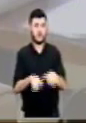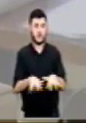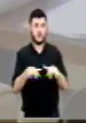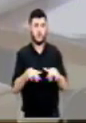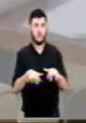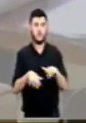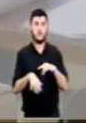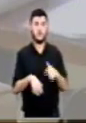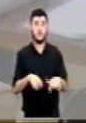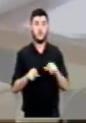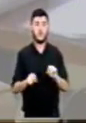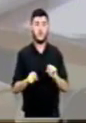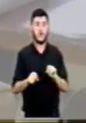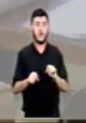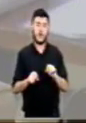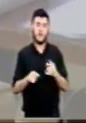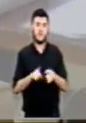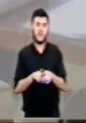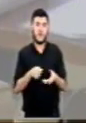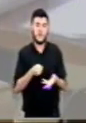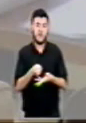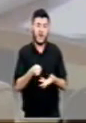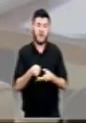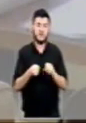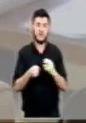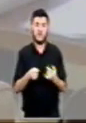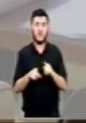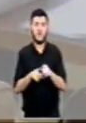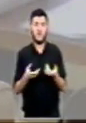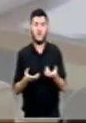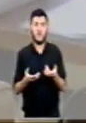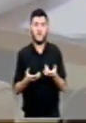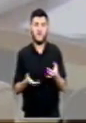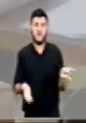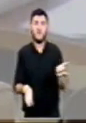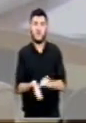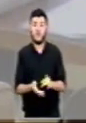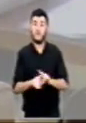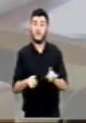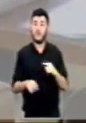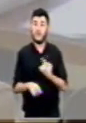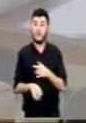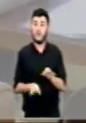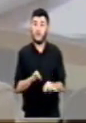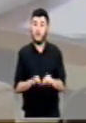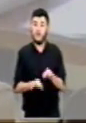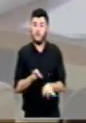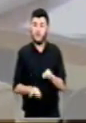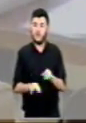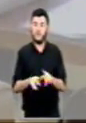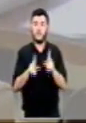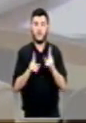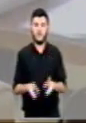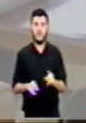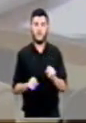respaldo probatório suficiente. Assim compreende a nossa jurisprudência, como assentou no